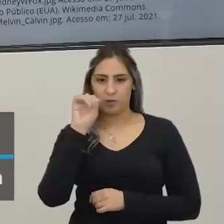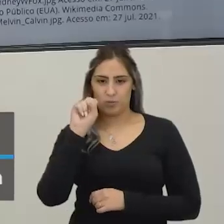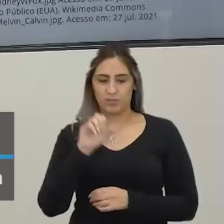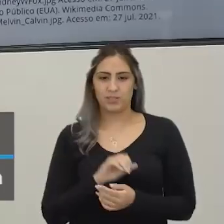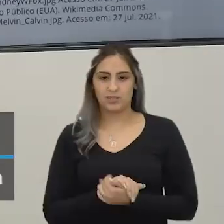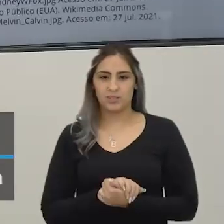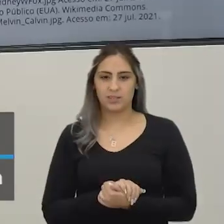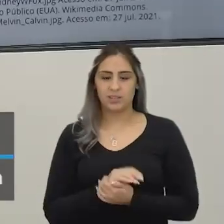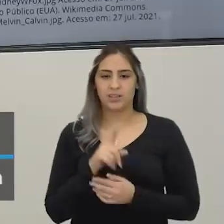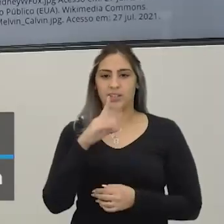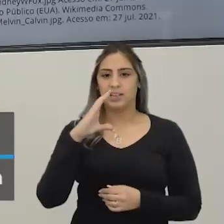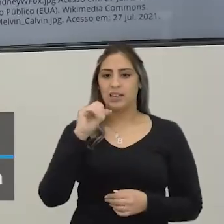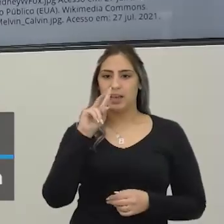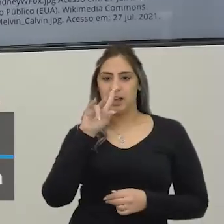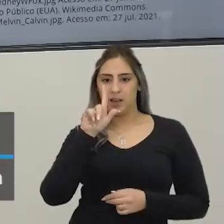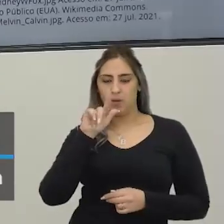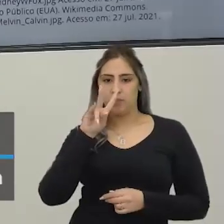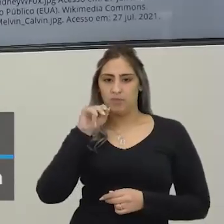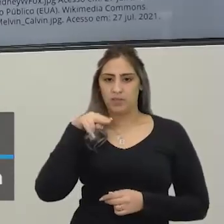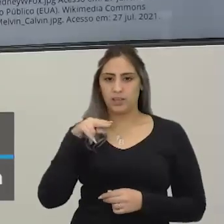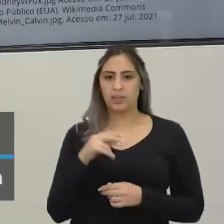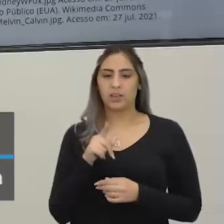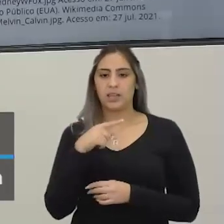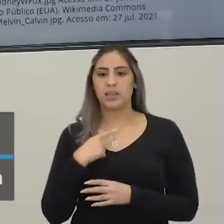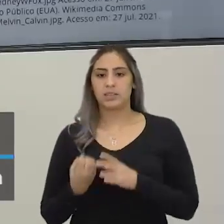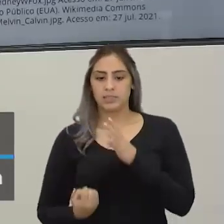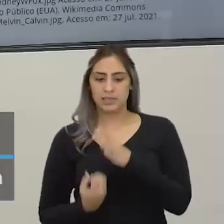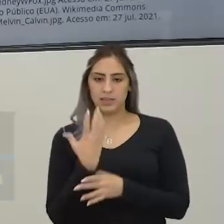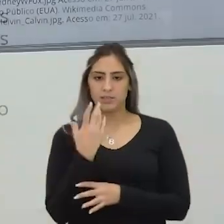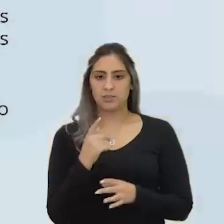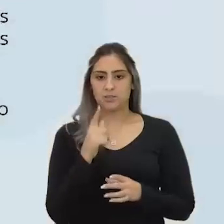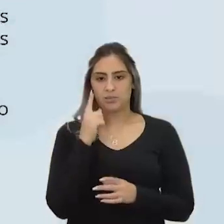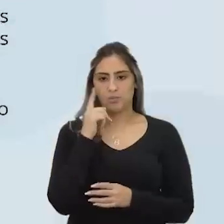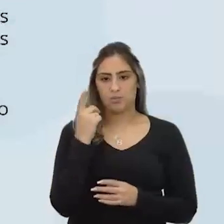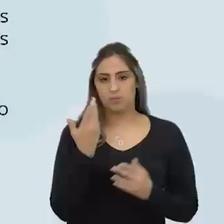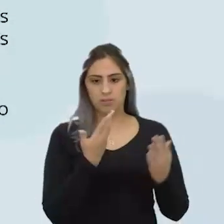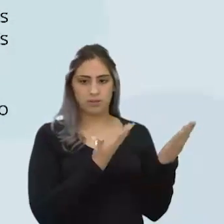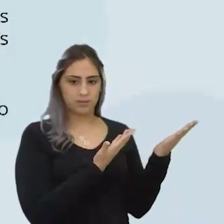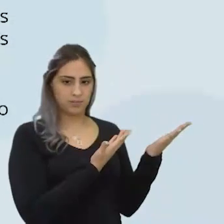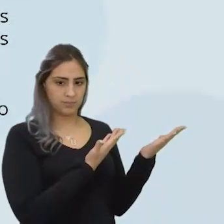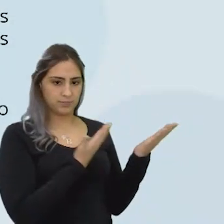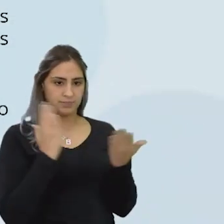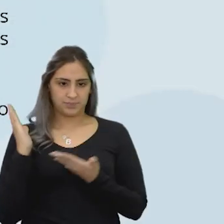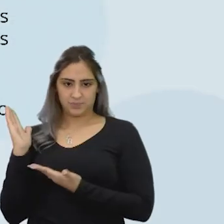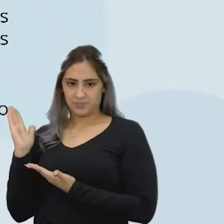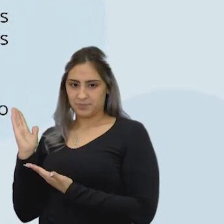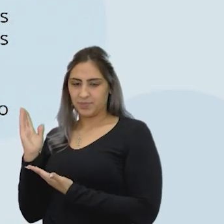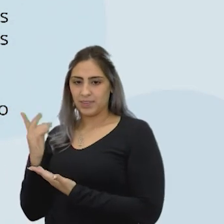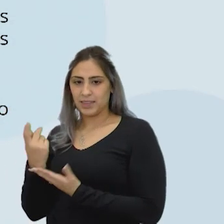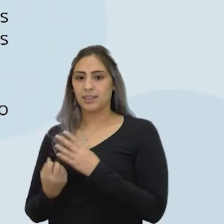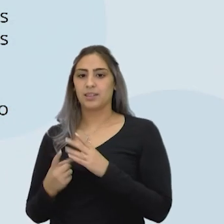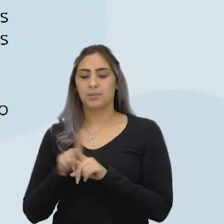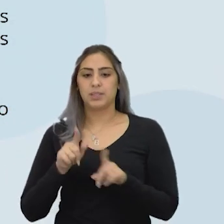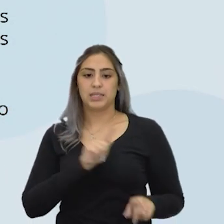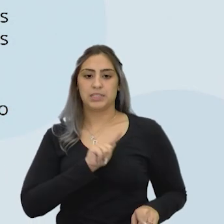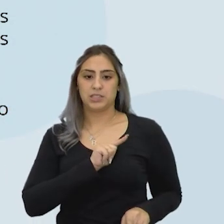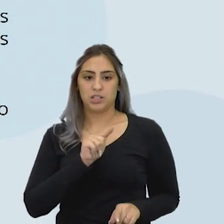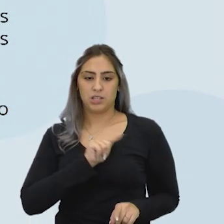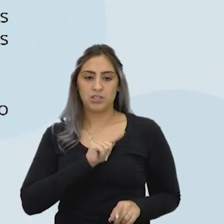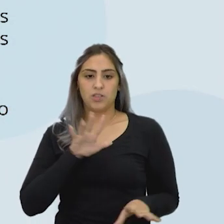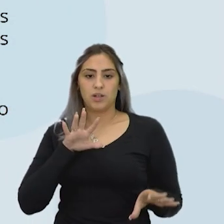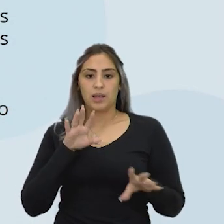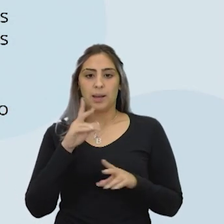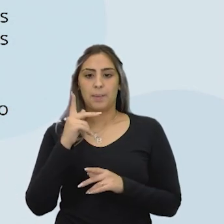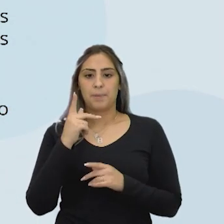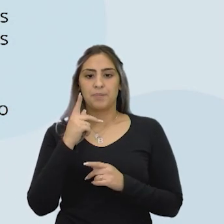Melvin Calvin, né, eles lançam a seguinte questão que está aí na tela para vocês, que existiria então a possibilidade da formação